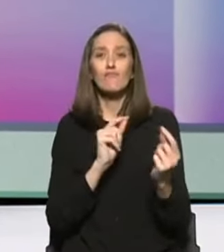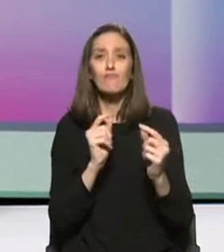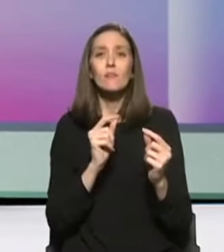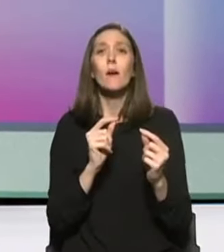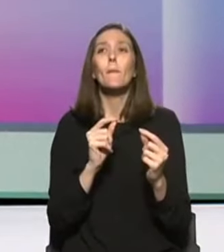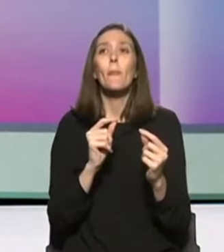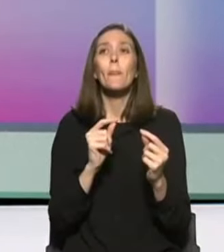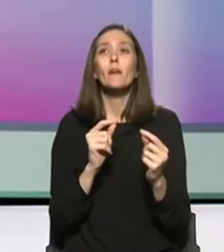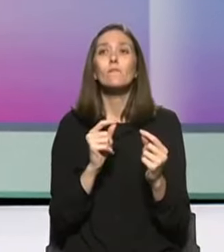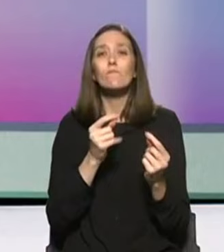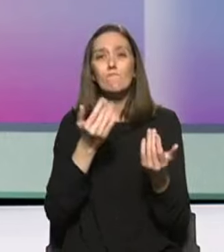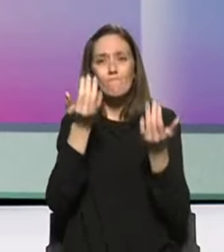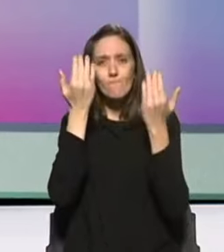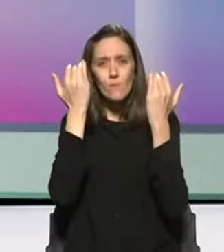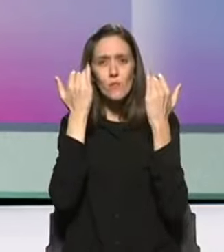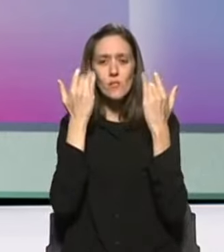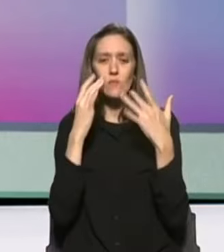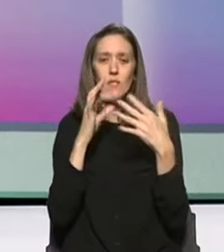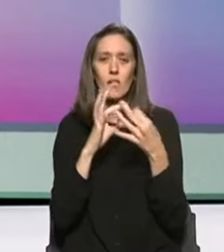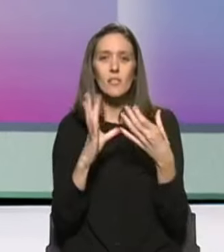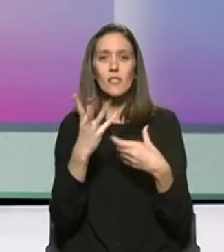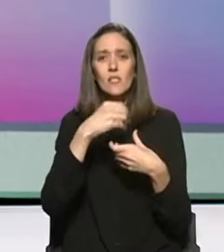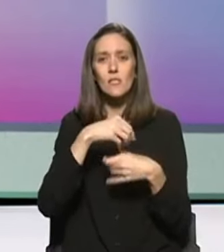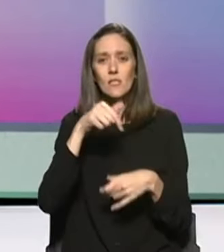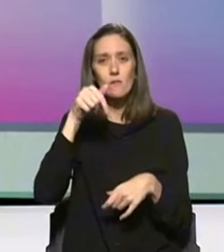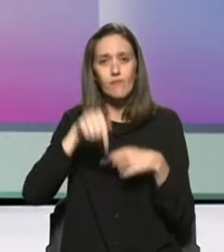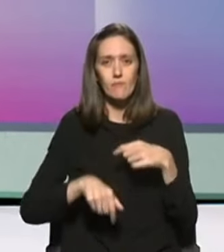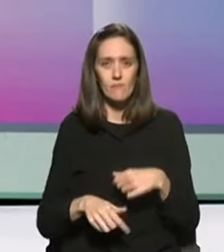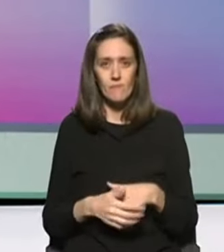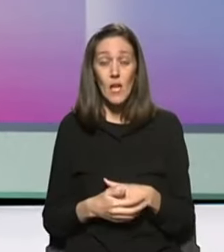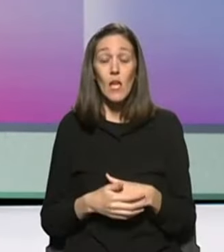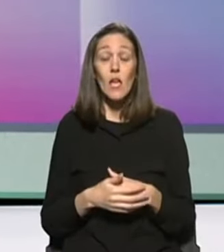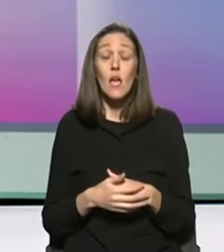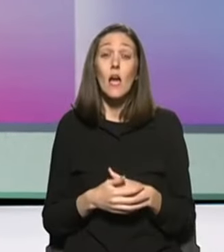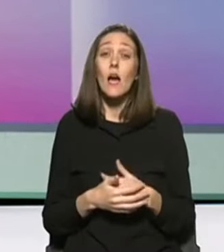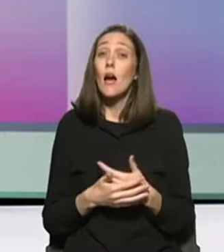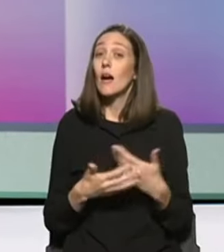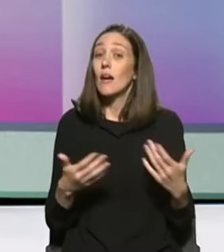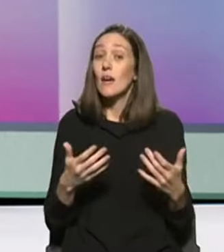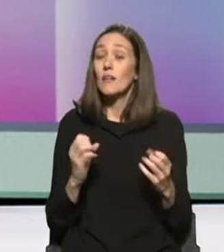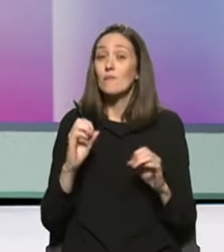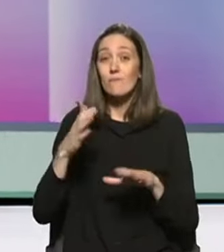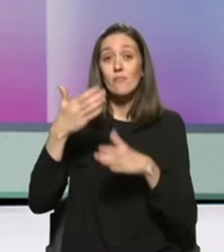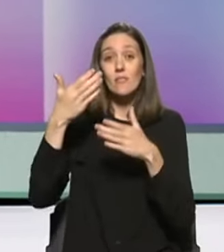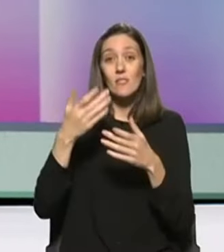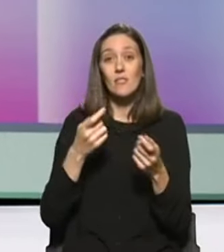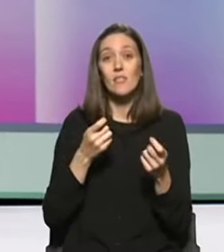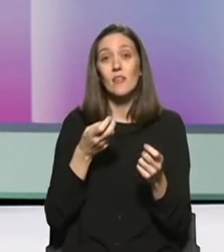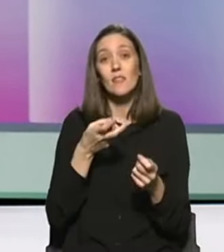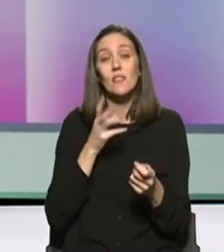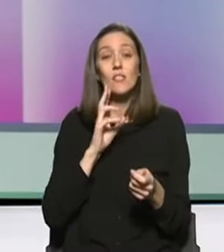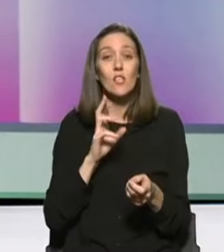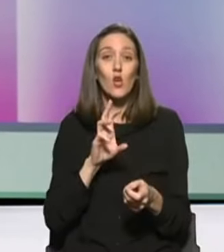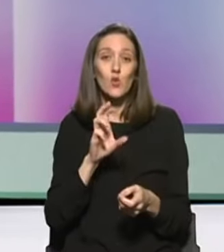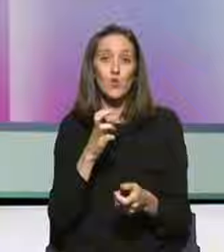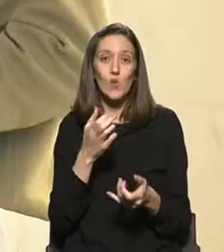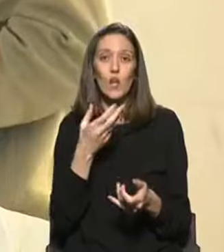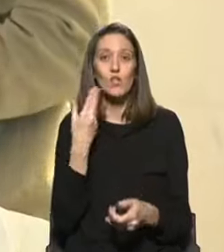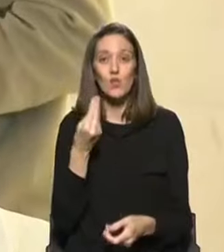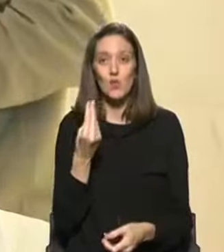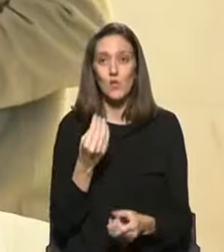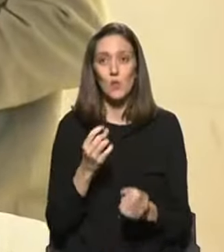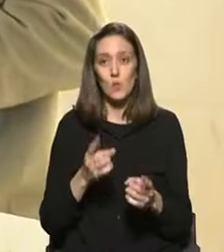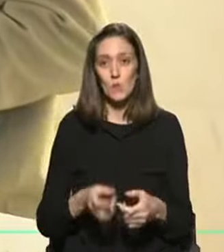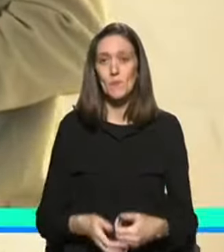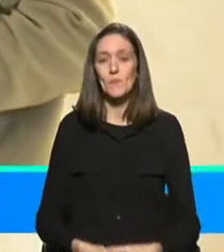para a informação e literacia mediática. A iniciativa é da Direção Regional da Juventude.